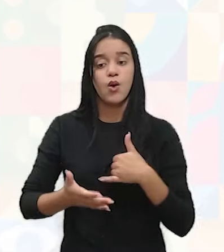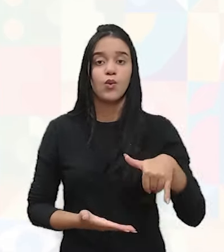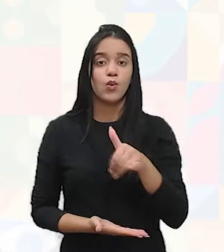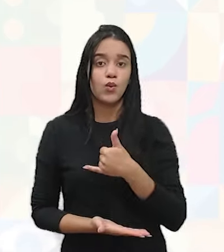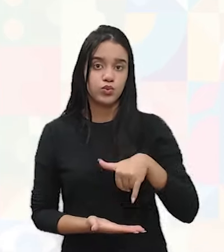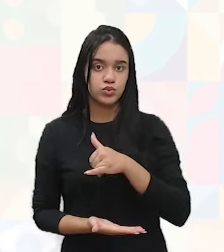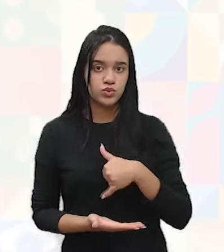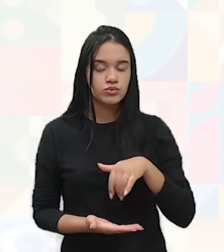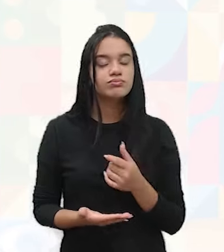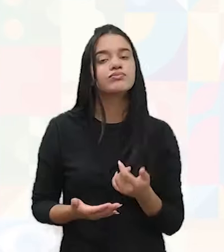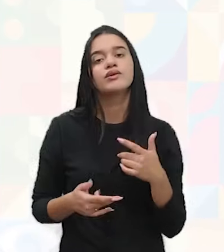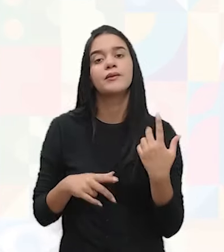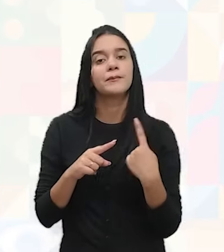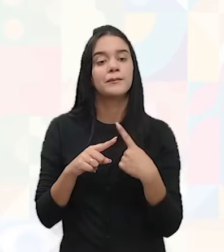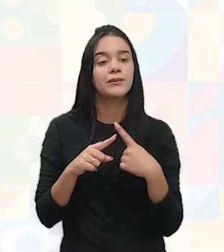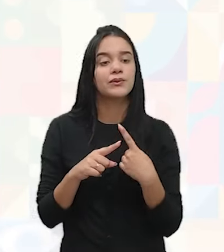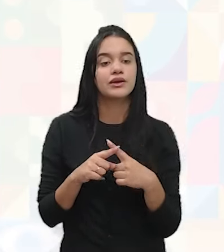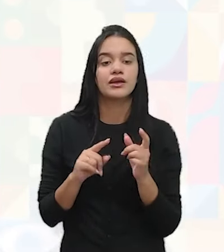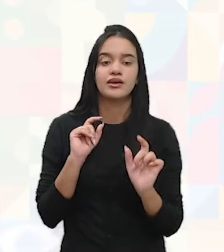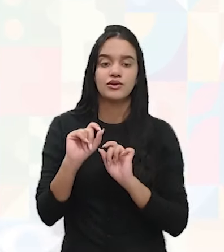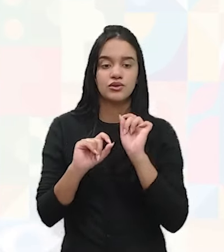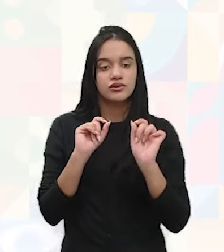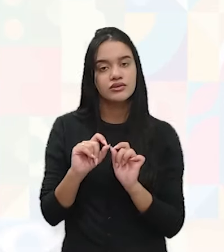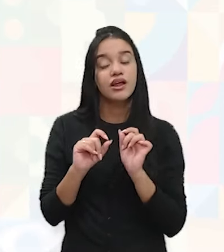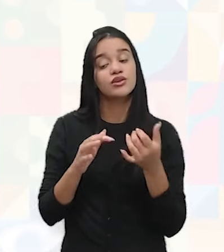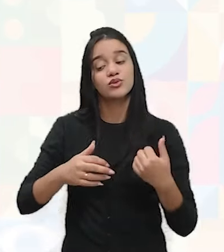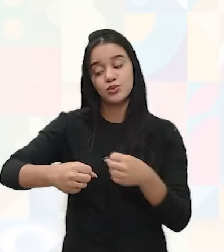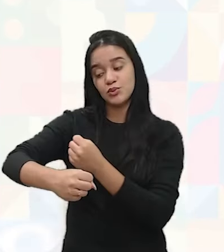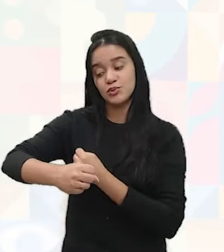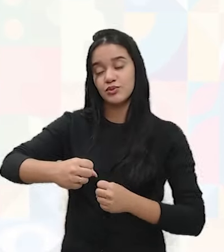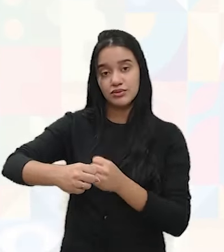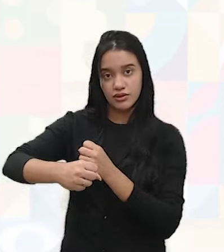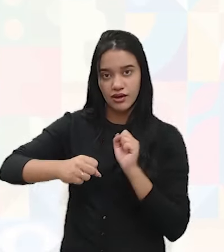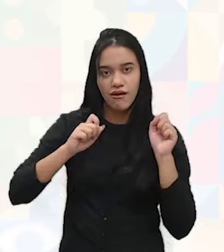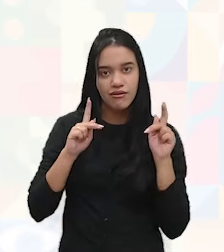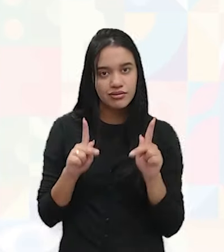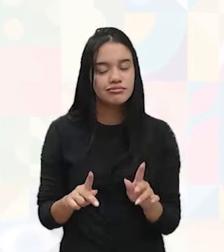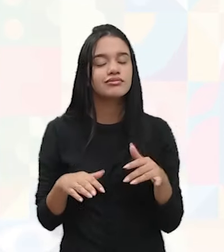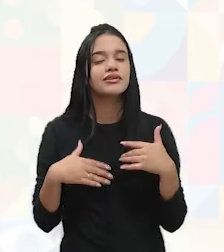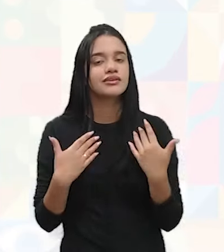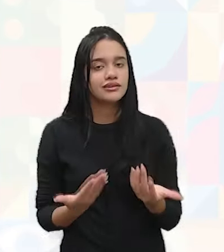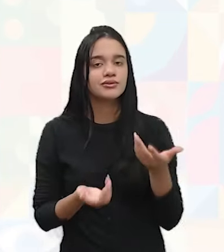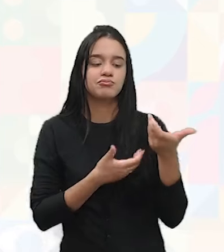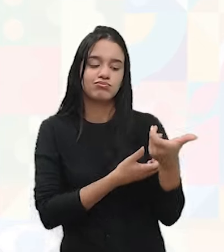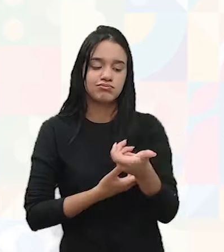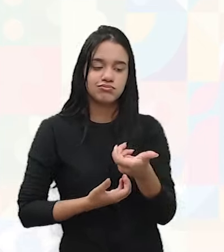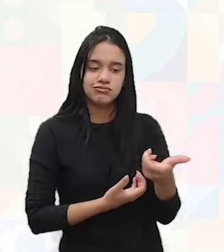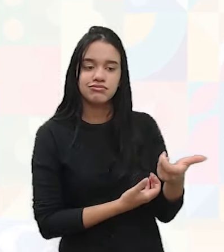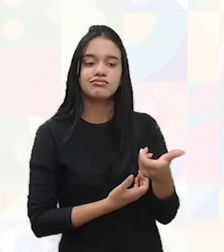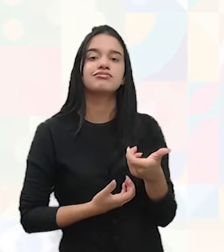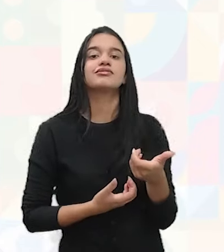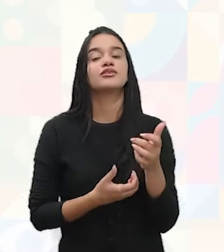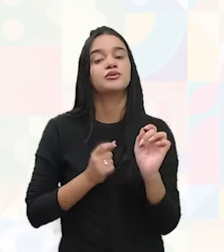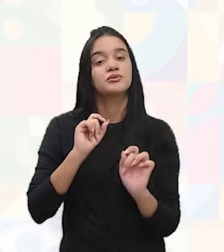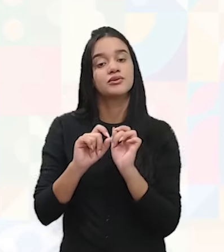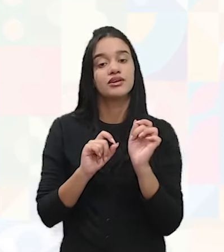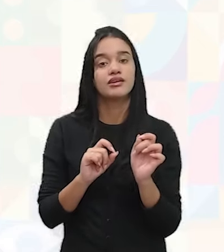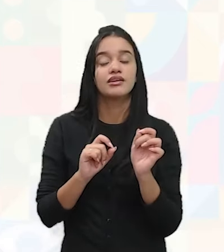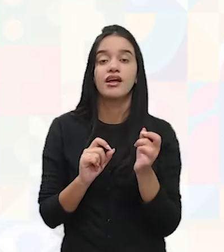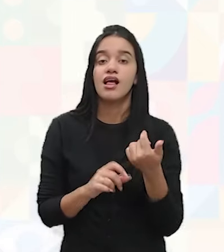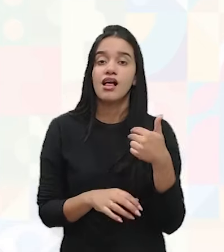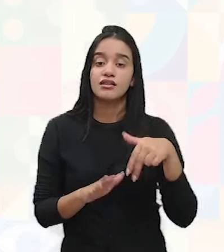classicar porque remete ao nome kitchen que vem de cozinha tá então esses extintores de incêndios né eles são a partir da